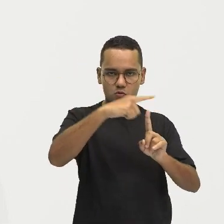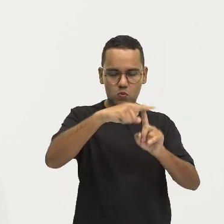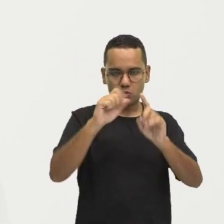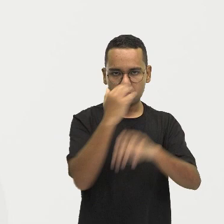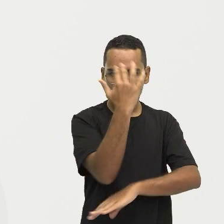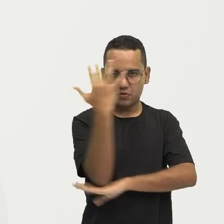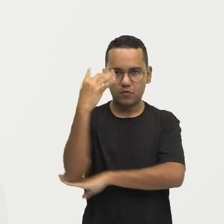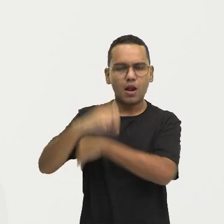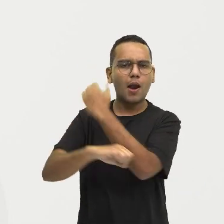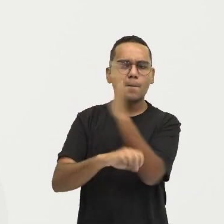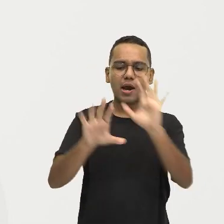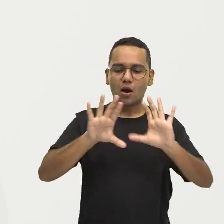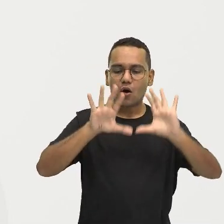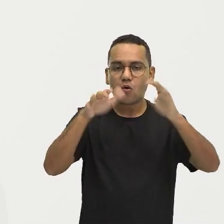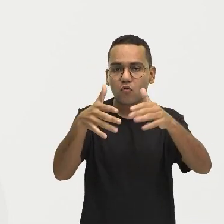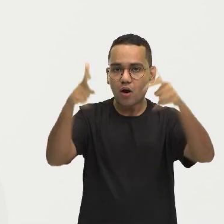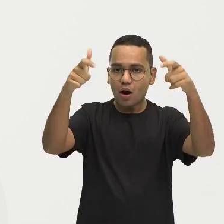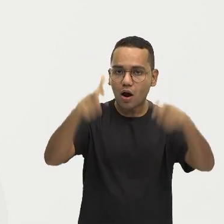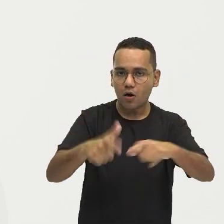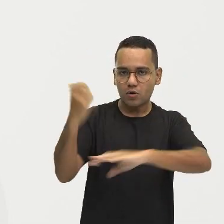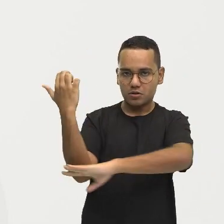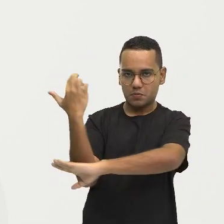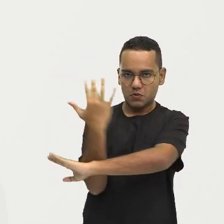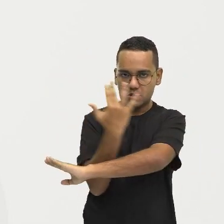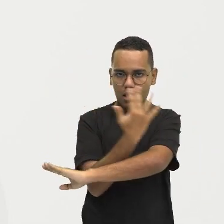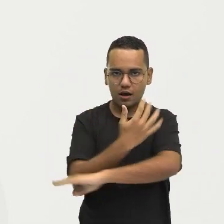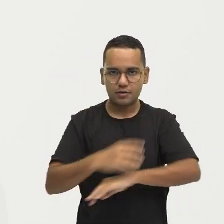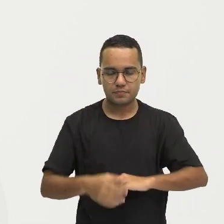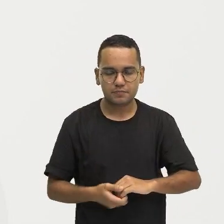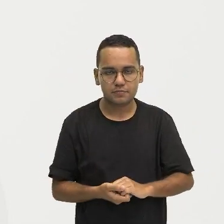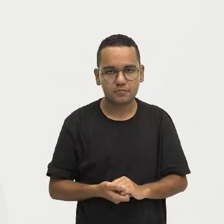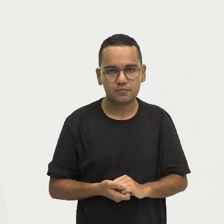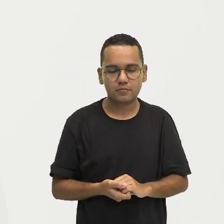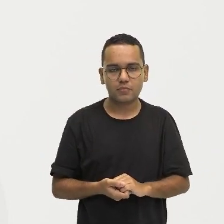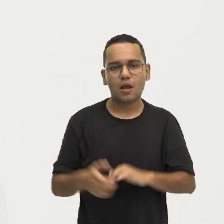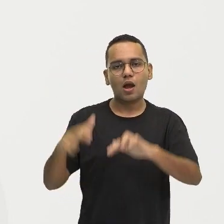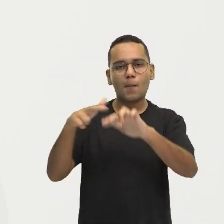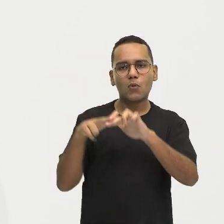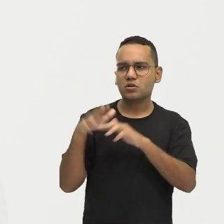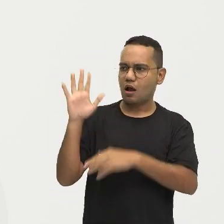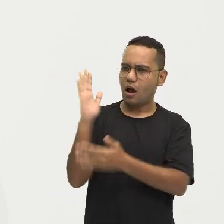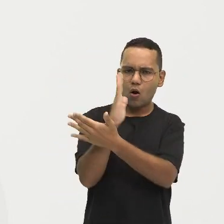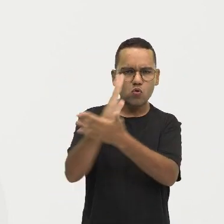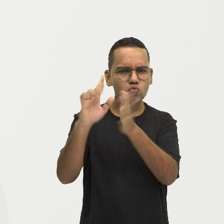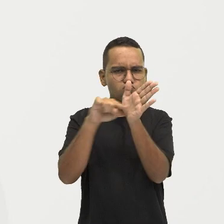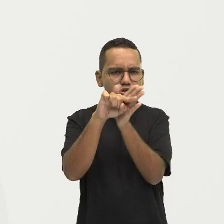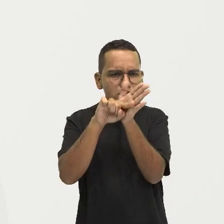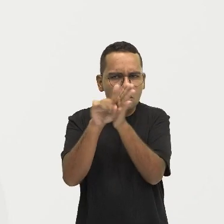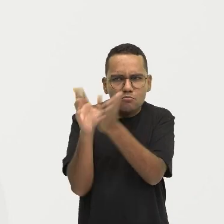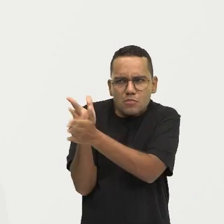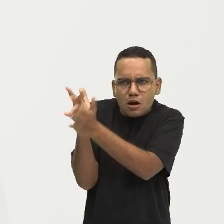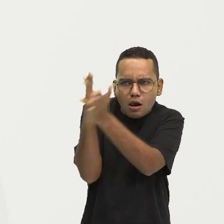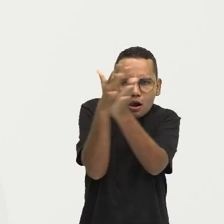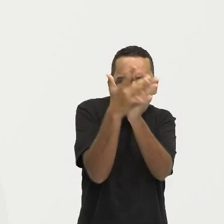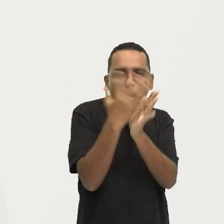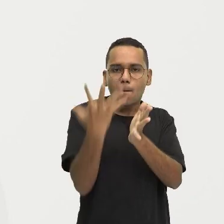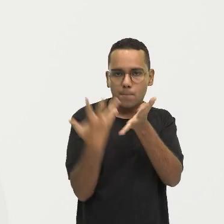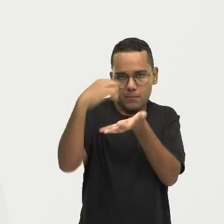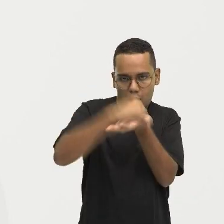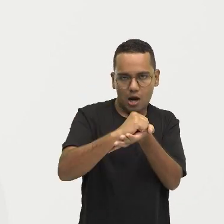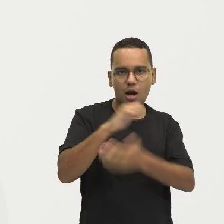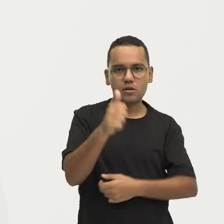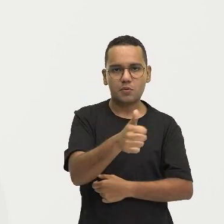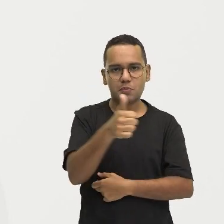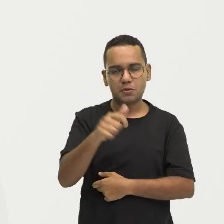Que só existem na região do Cerrado, tá? Então, já foram catalogadas, tem muitas outras ainda para entrarem